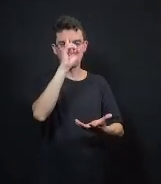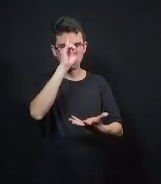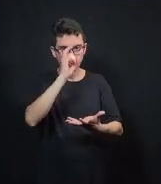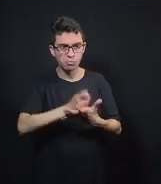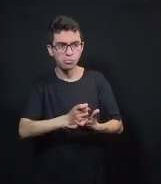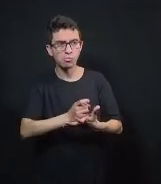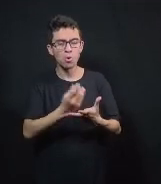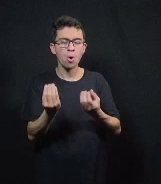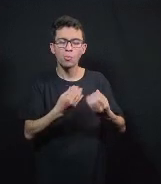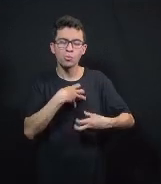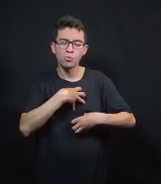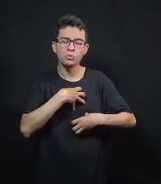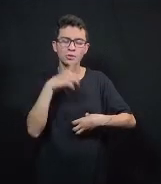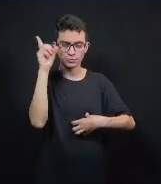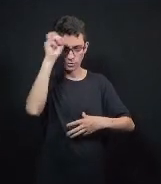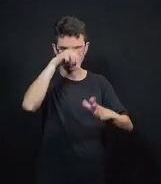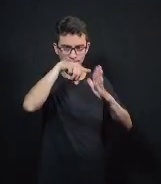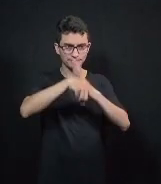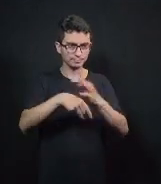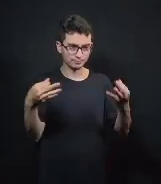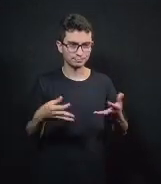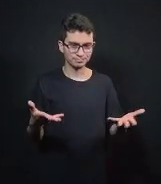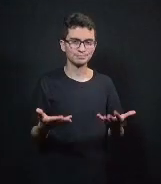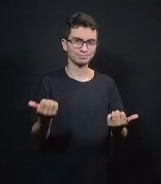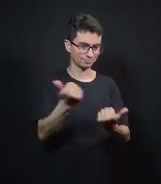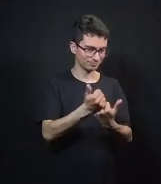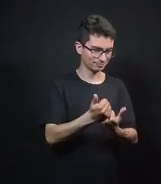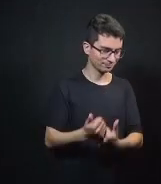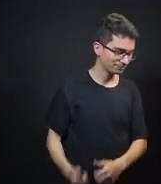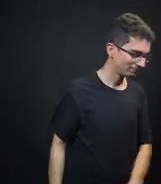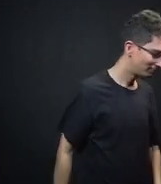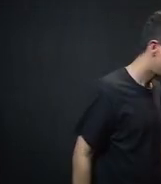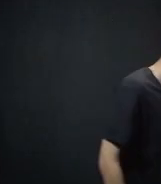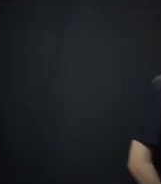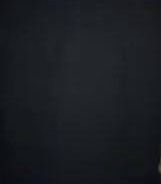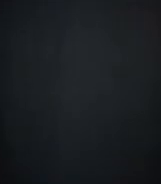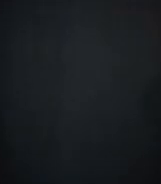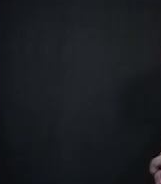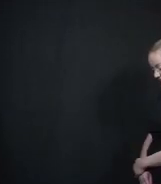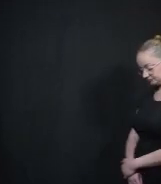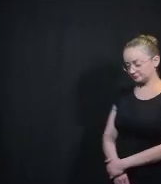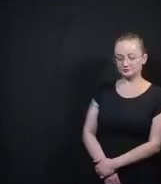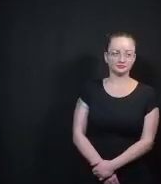desse nível de complexidade que a gente tem hoje. Entendi. Juliano,